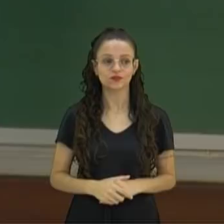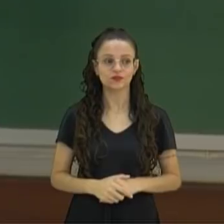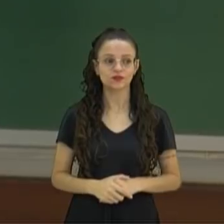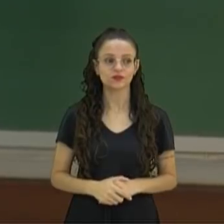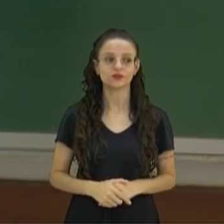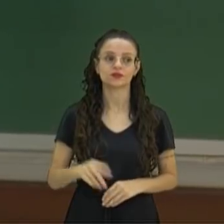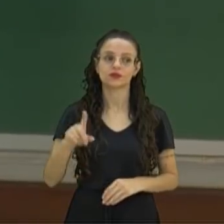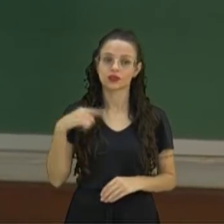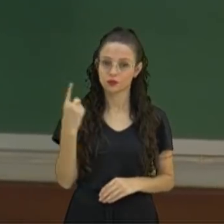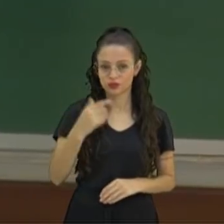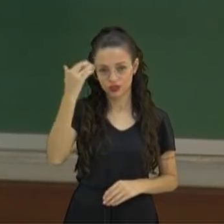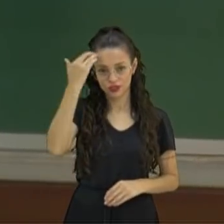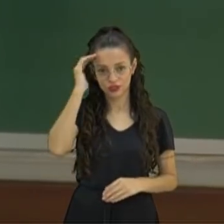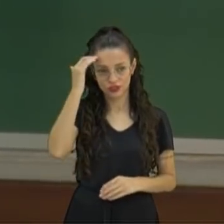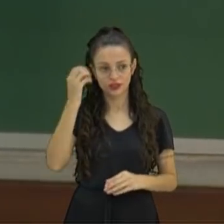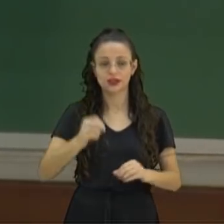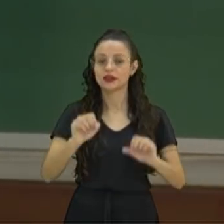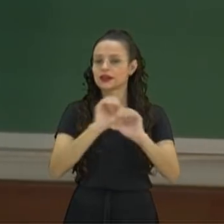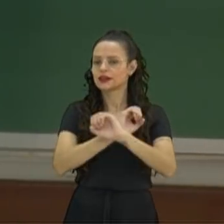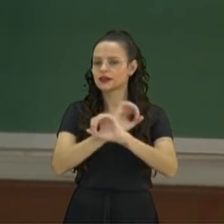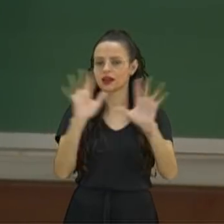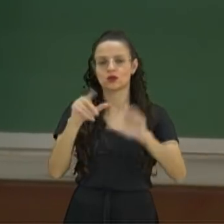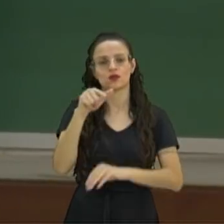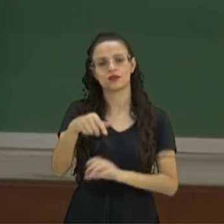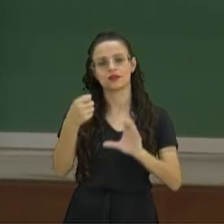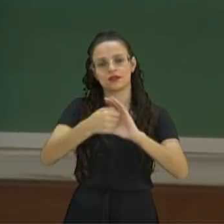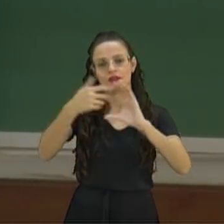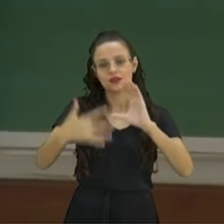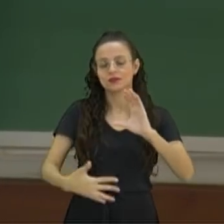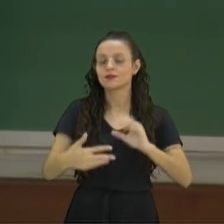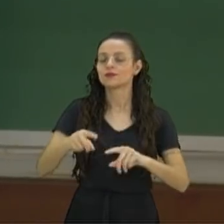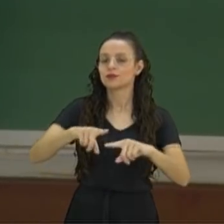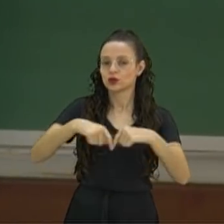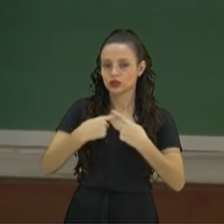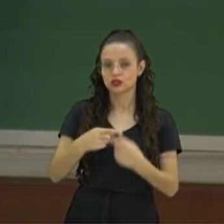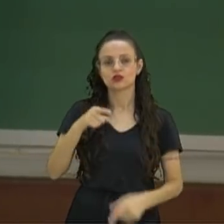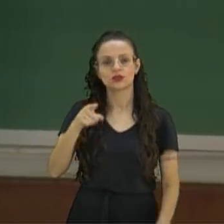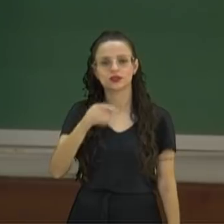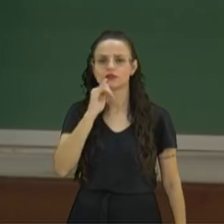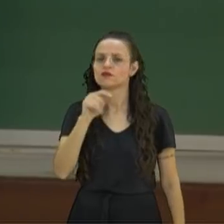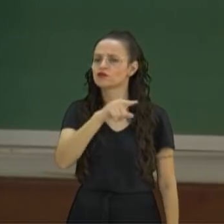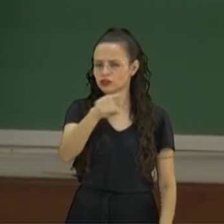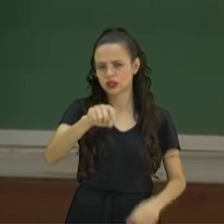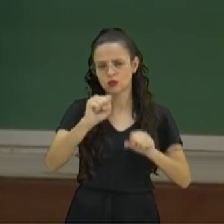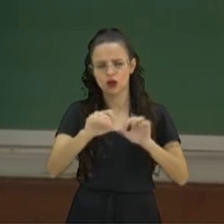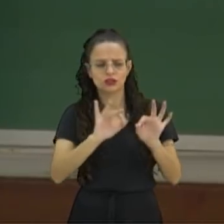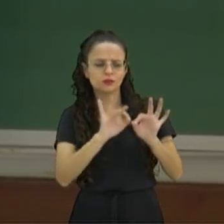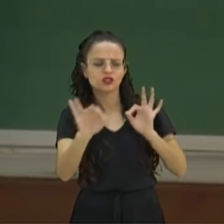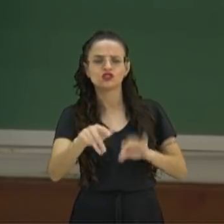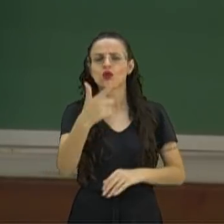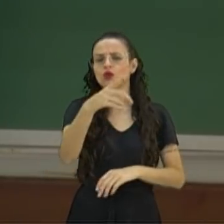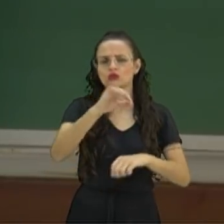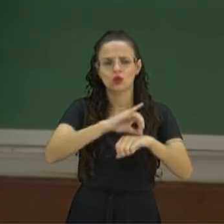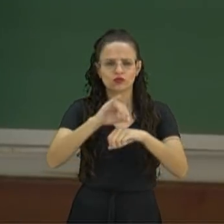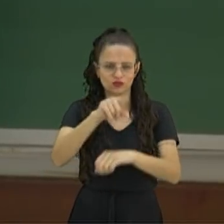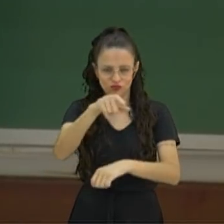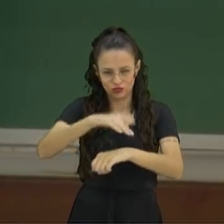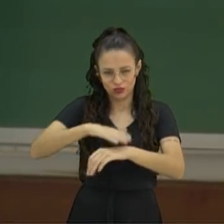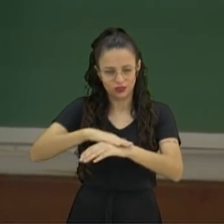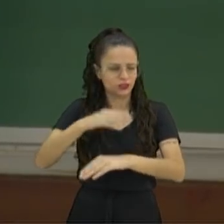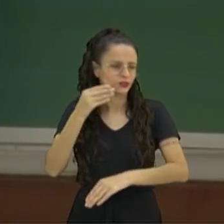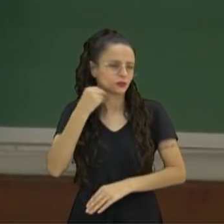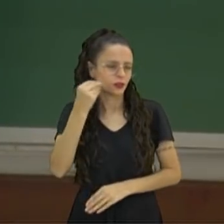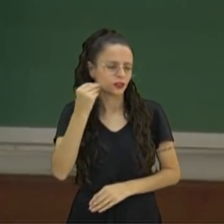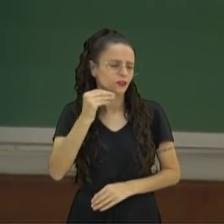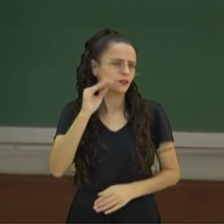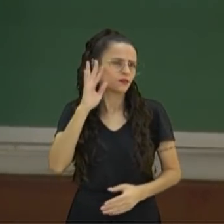para a gente entender bem essa característica ali, por isso um exemplo, depois vocês podem medir outros objetos, então fazer experiências em casa aí